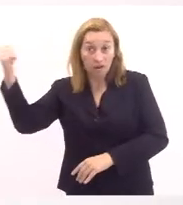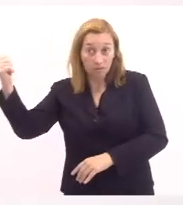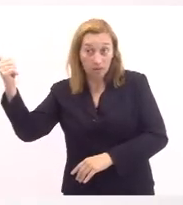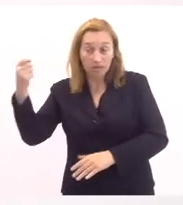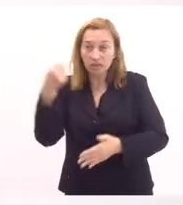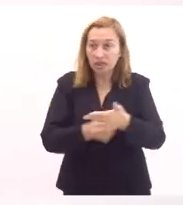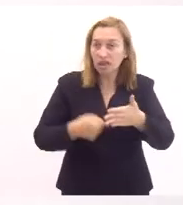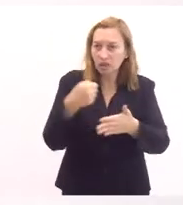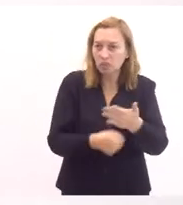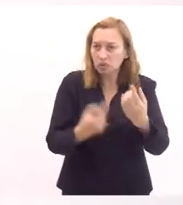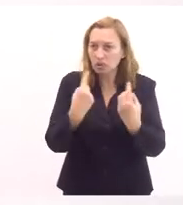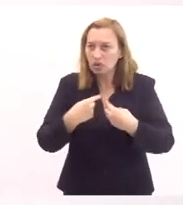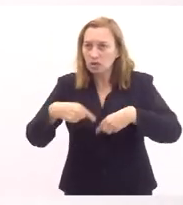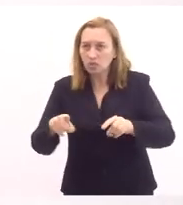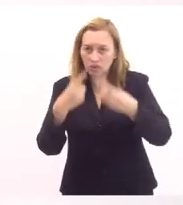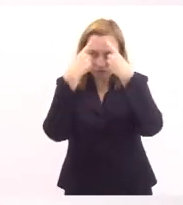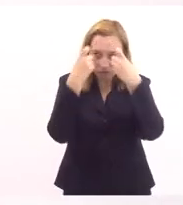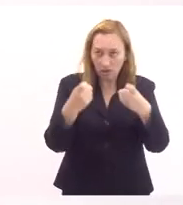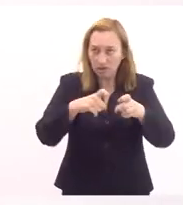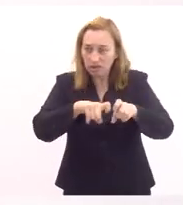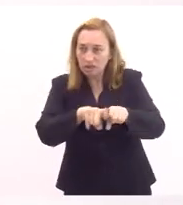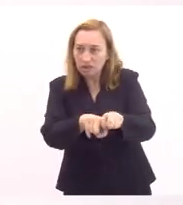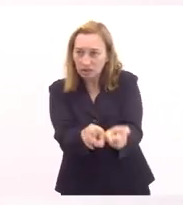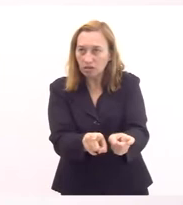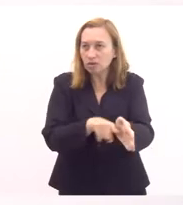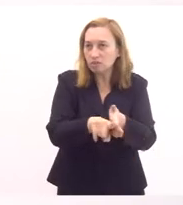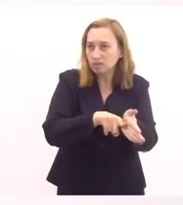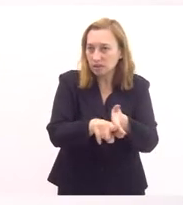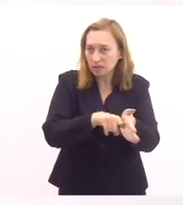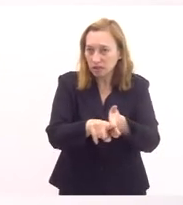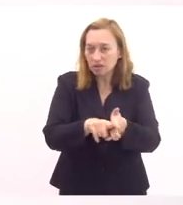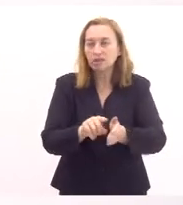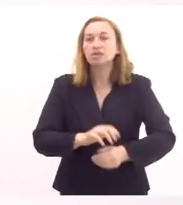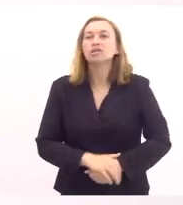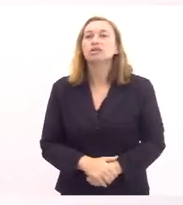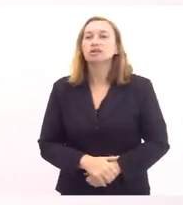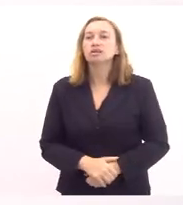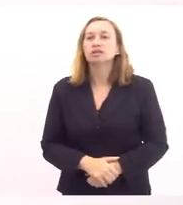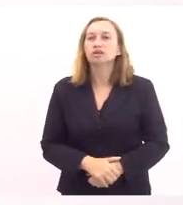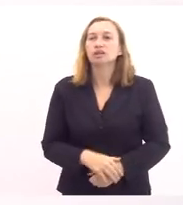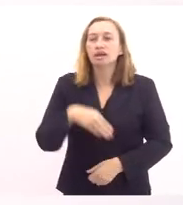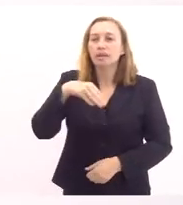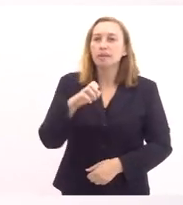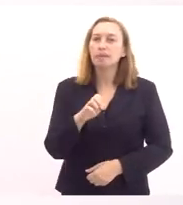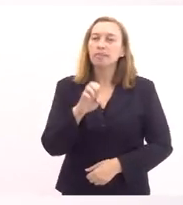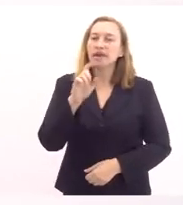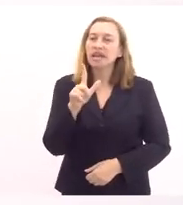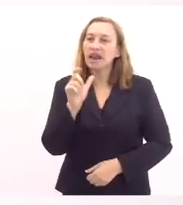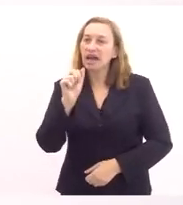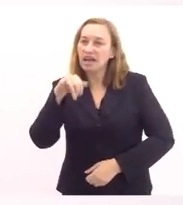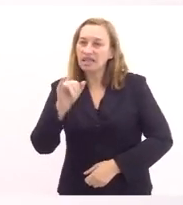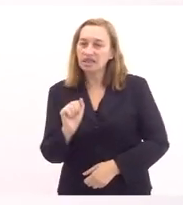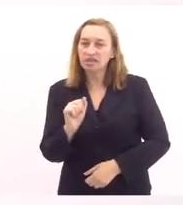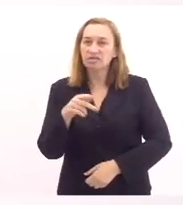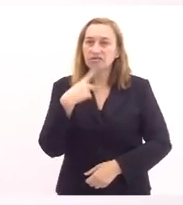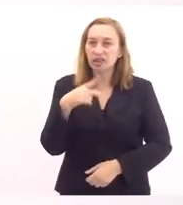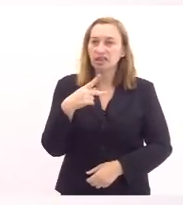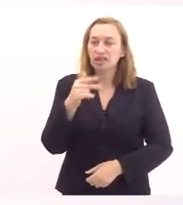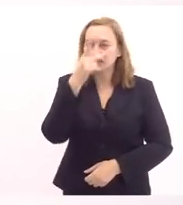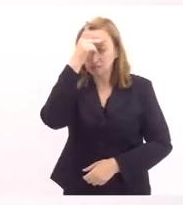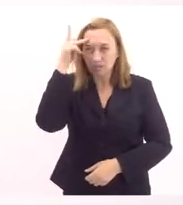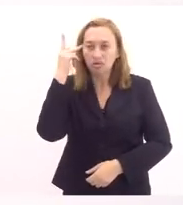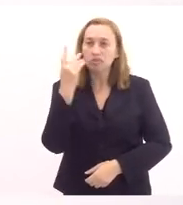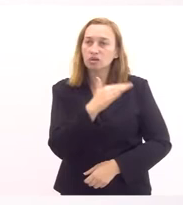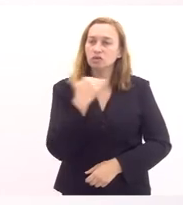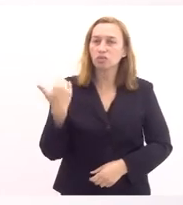na luta e no Combate à violência obstétrica EA erradicação da morte materna evitável e a Melanie a doutora melania fala que as pessoas